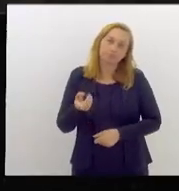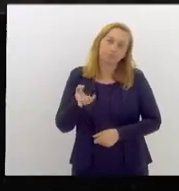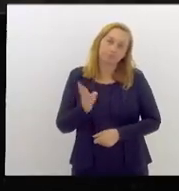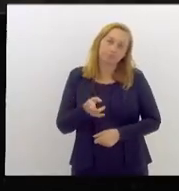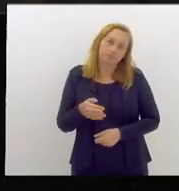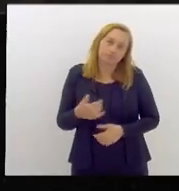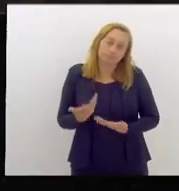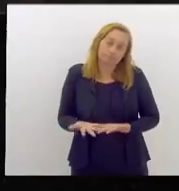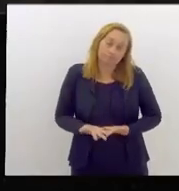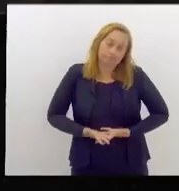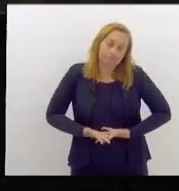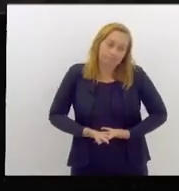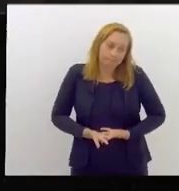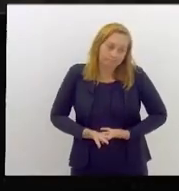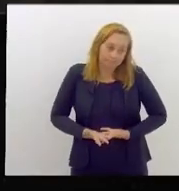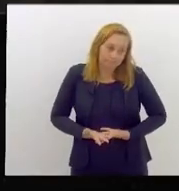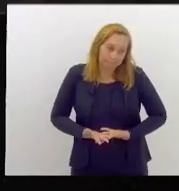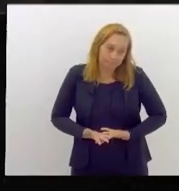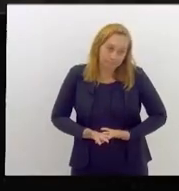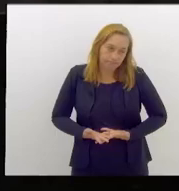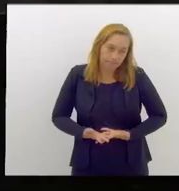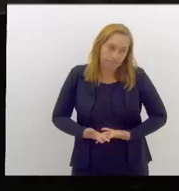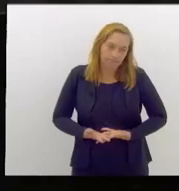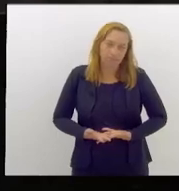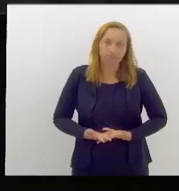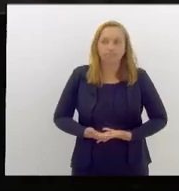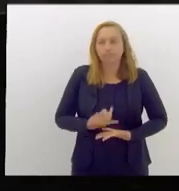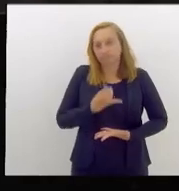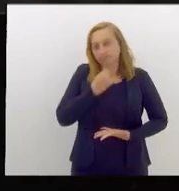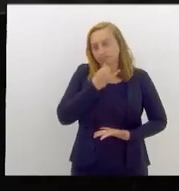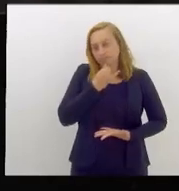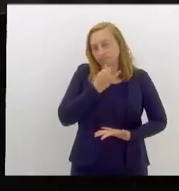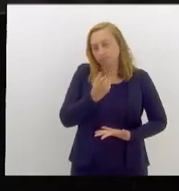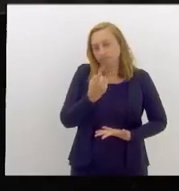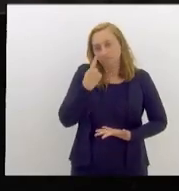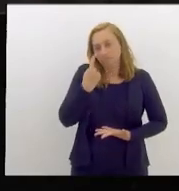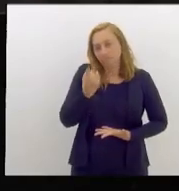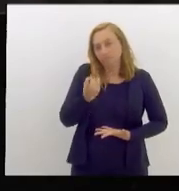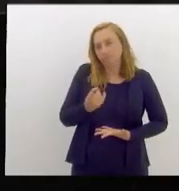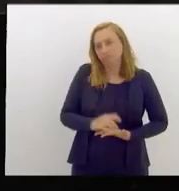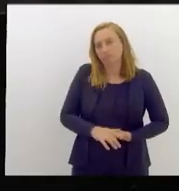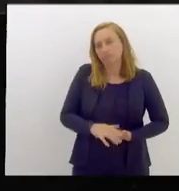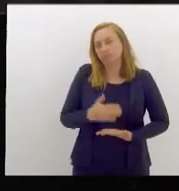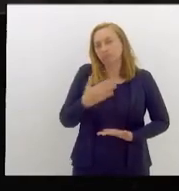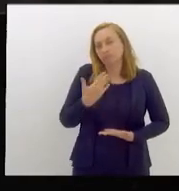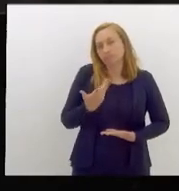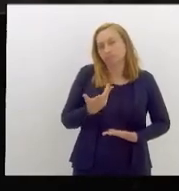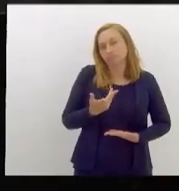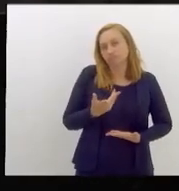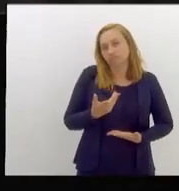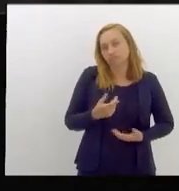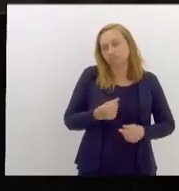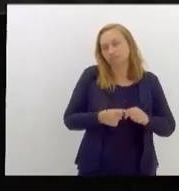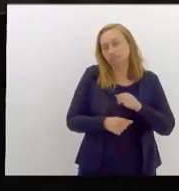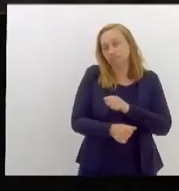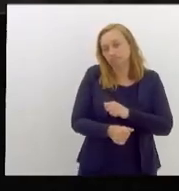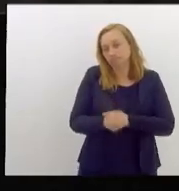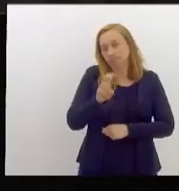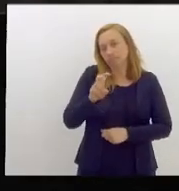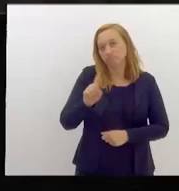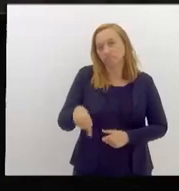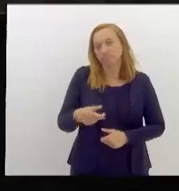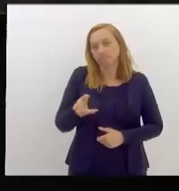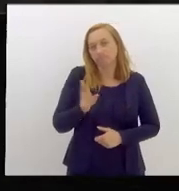chega a ser debochado é você sugerir um investimento de